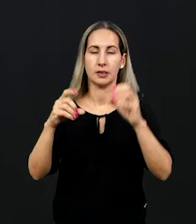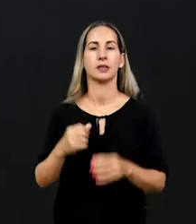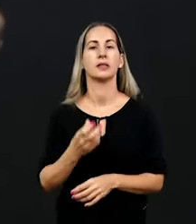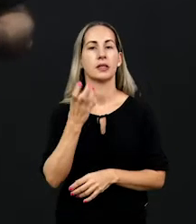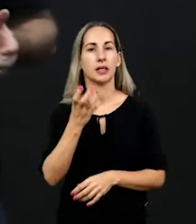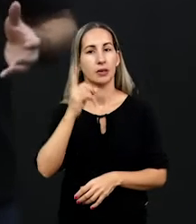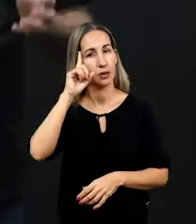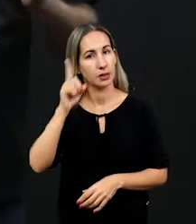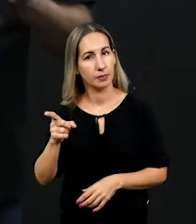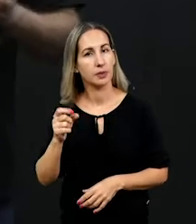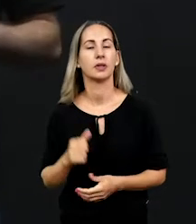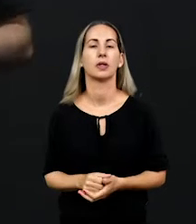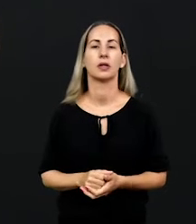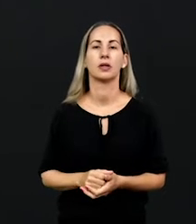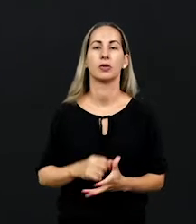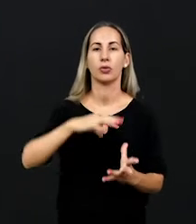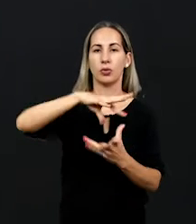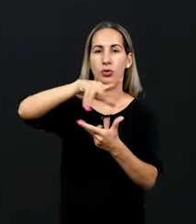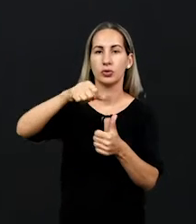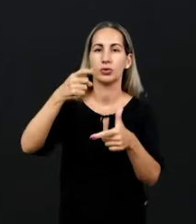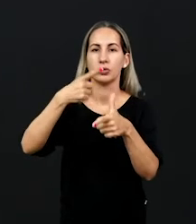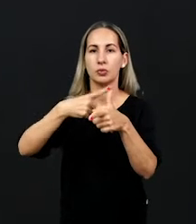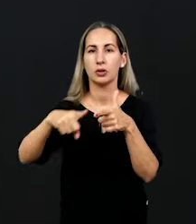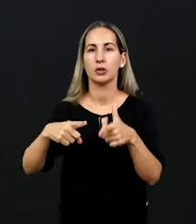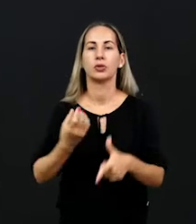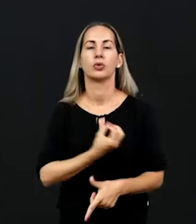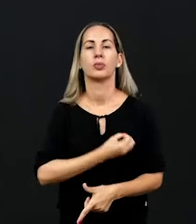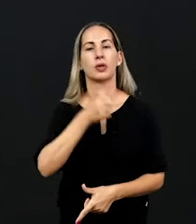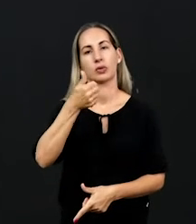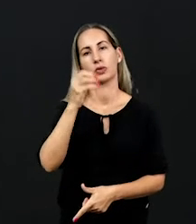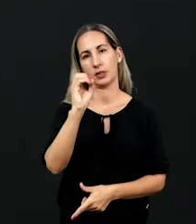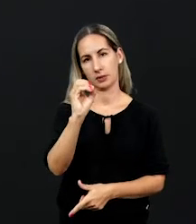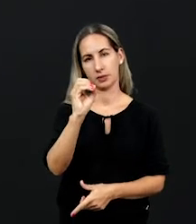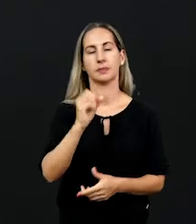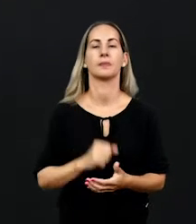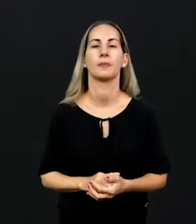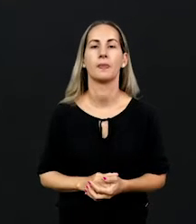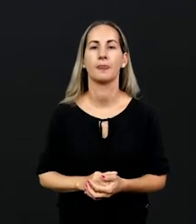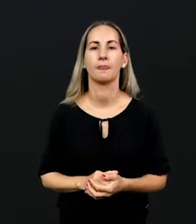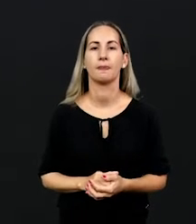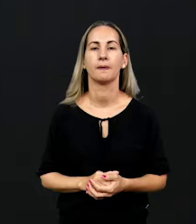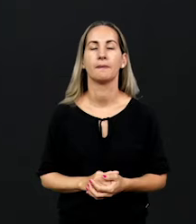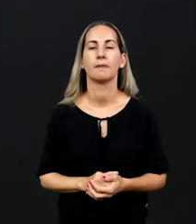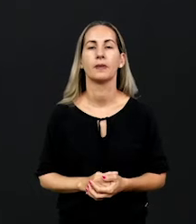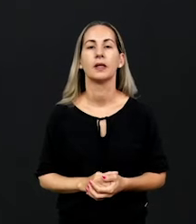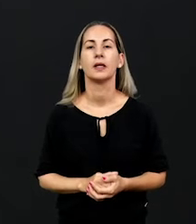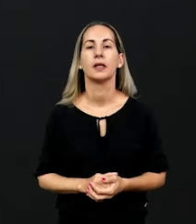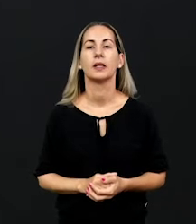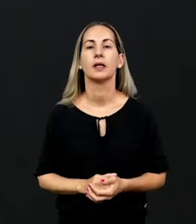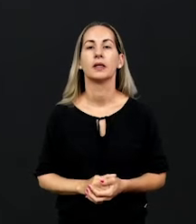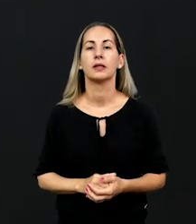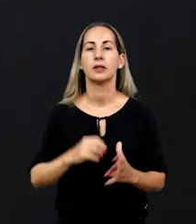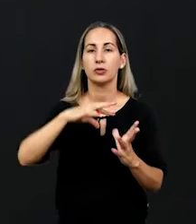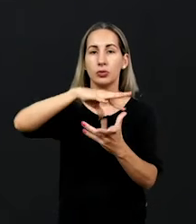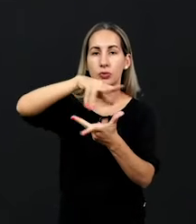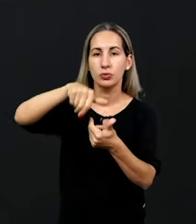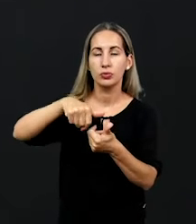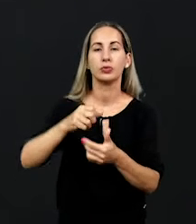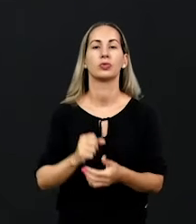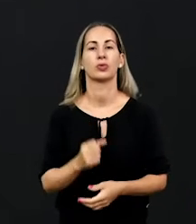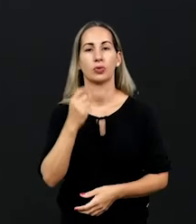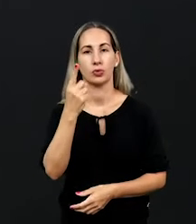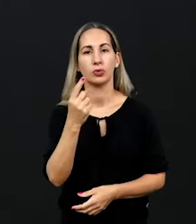quero determinar, então, o conjunto dos divisores de 10. E aí, vamos lá. Eu tenho nesse conjunto